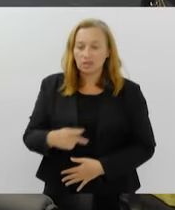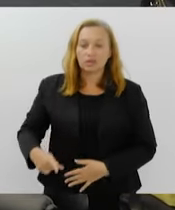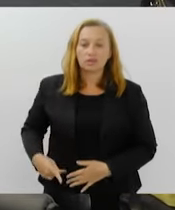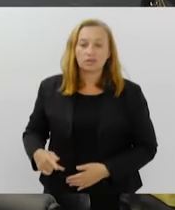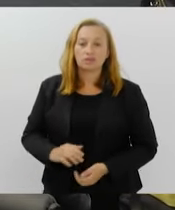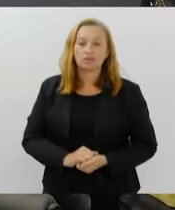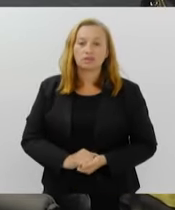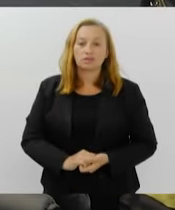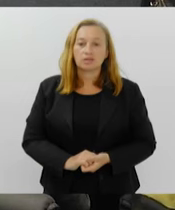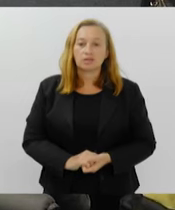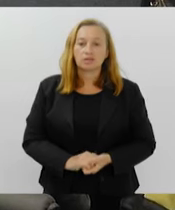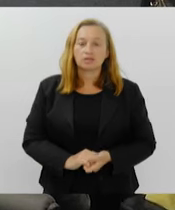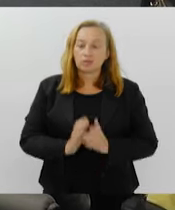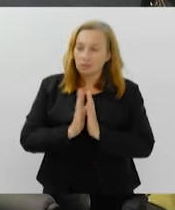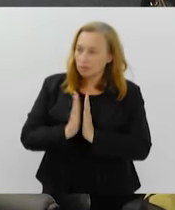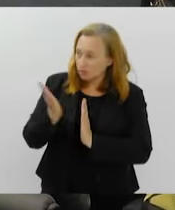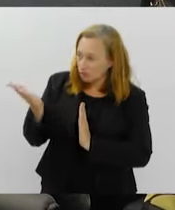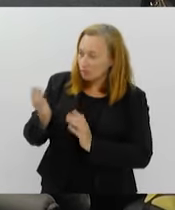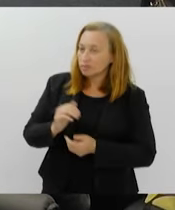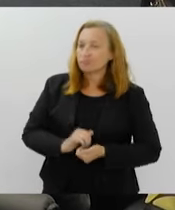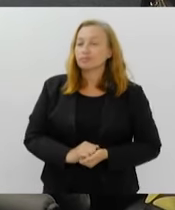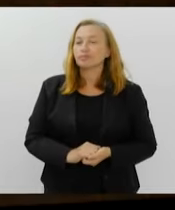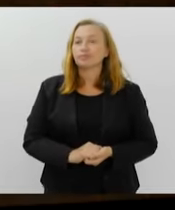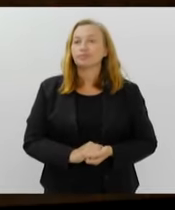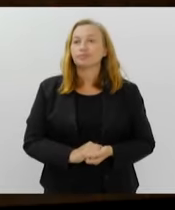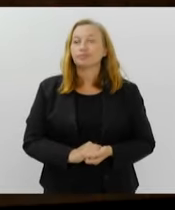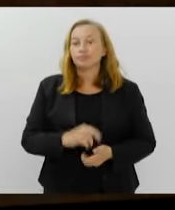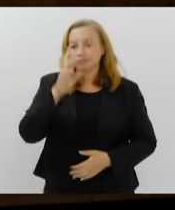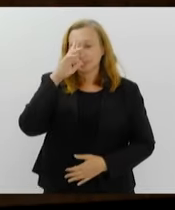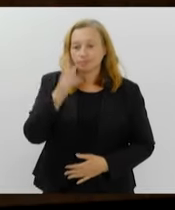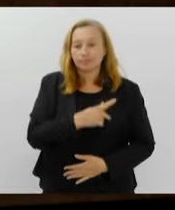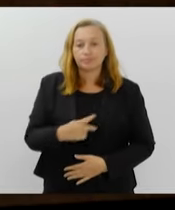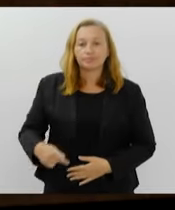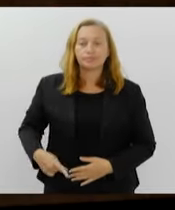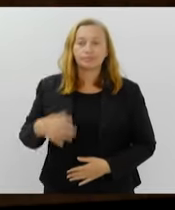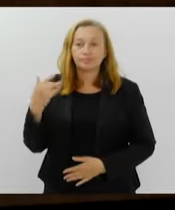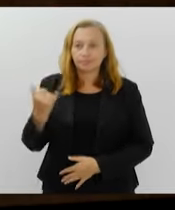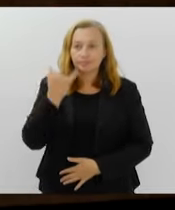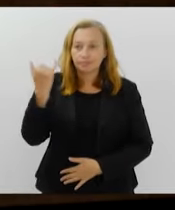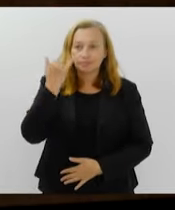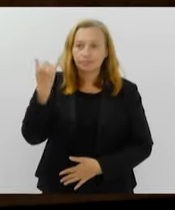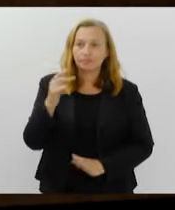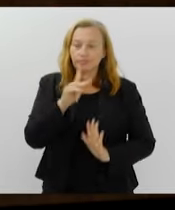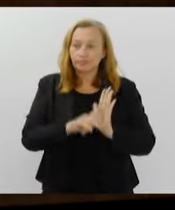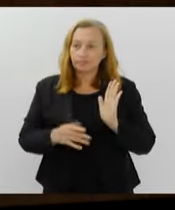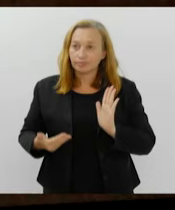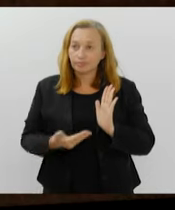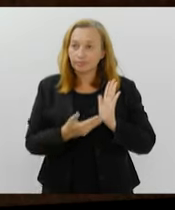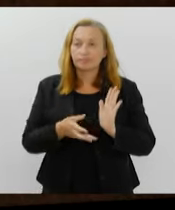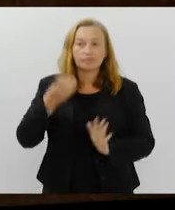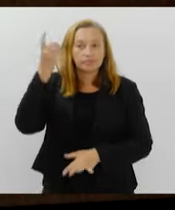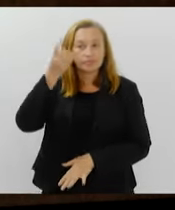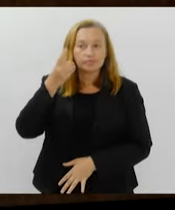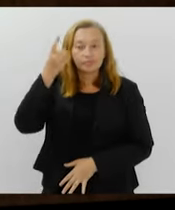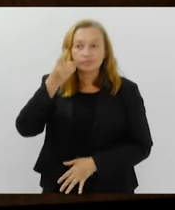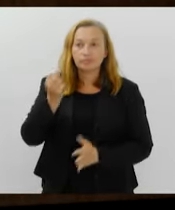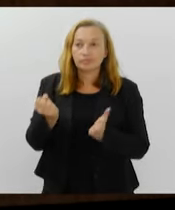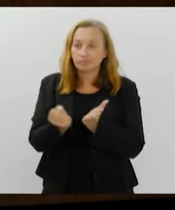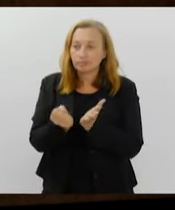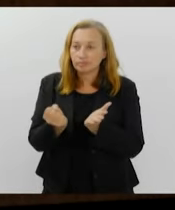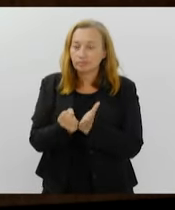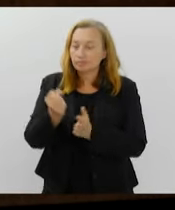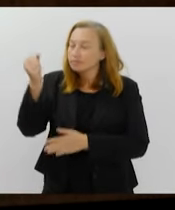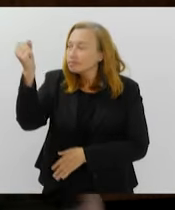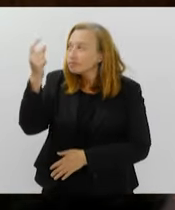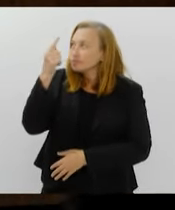Presidente poror DEC Presidente importante esse projeto tô aqui com o Deputado Samuel Malafaia que foi um